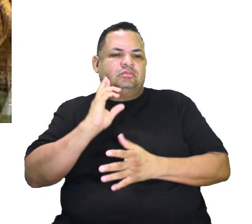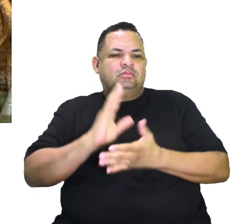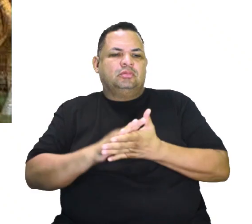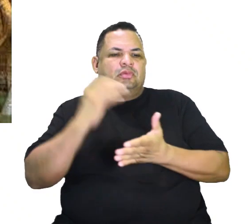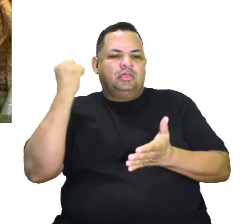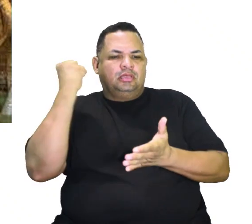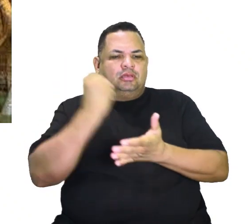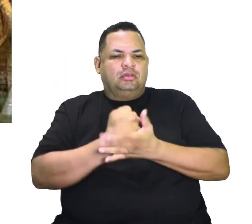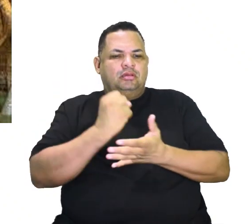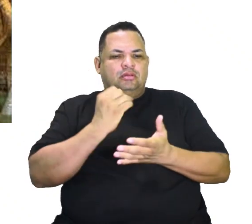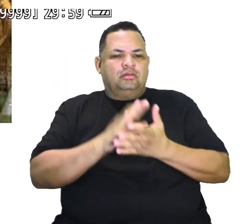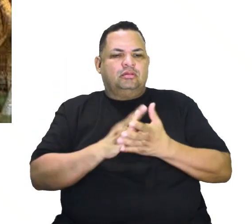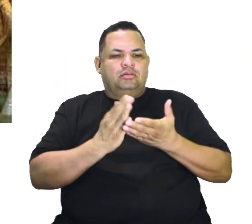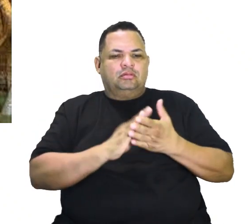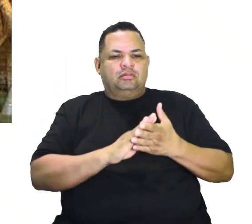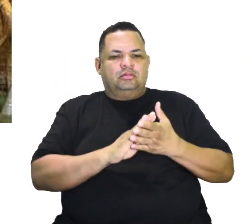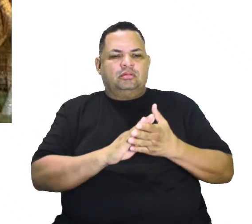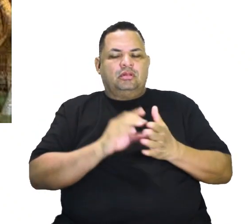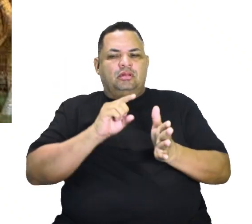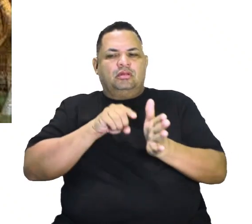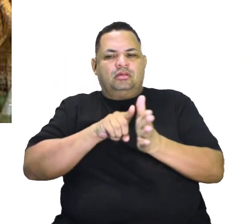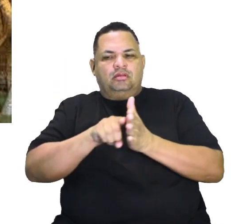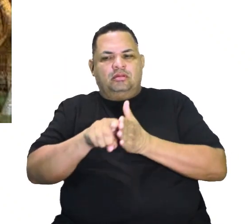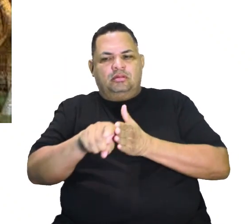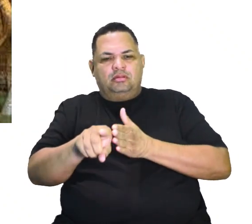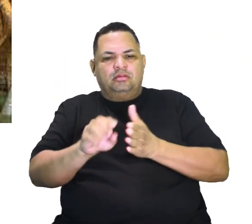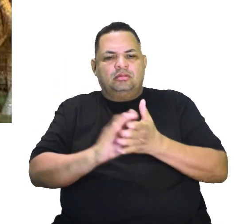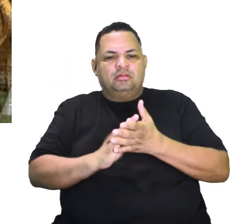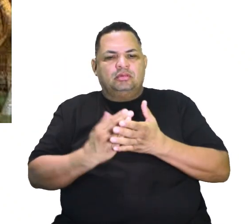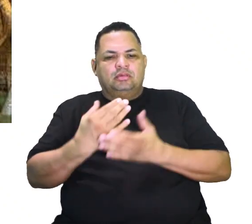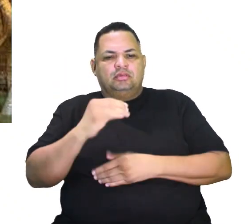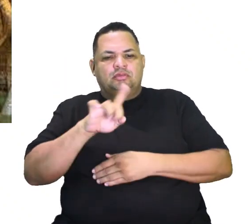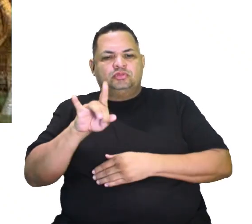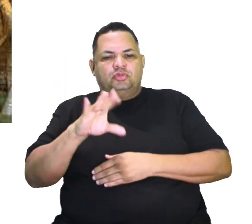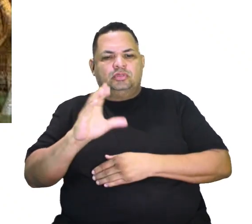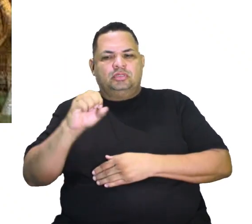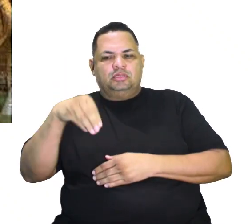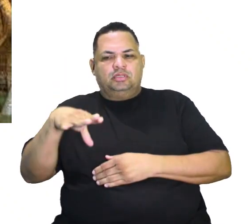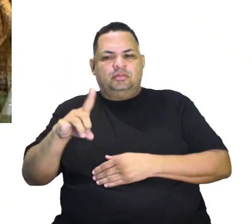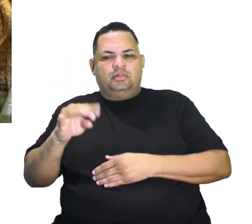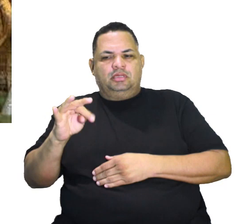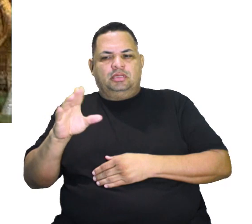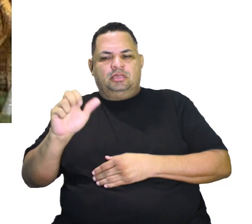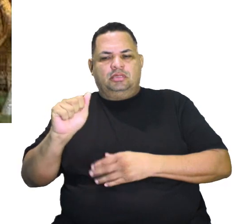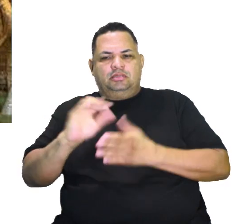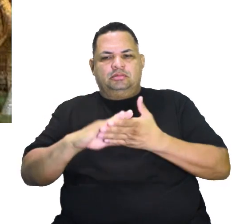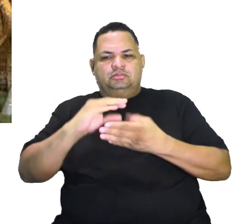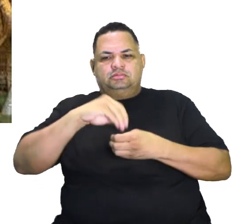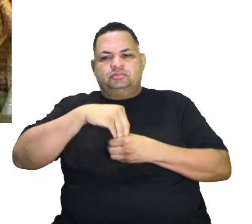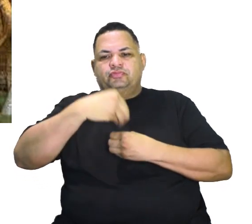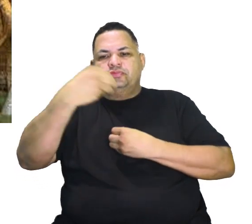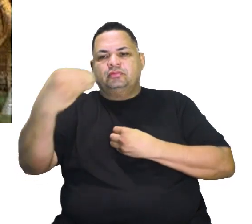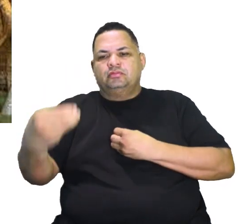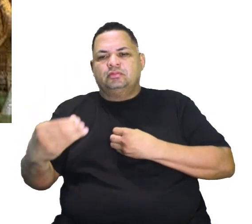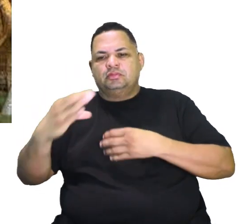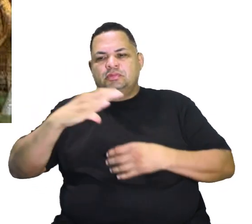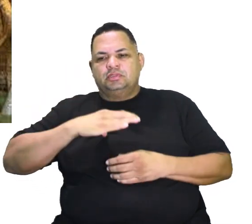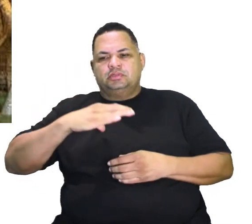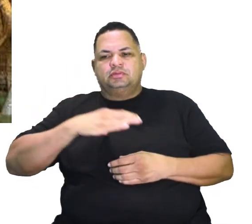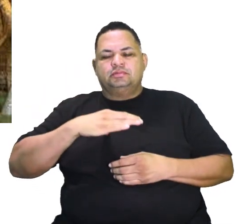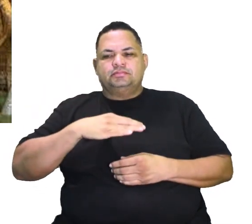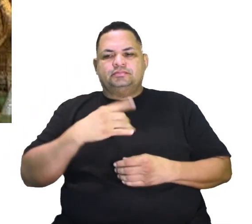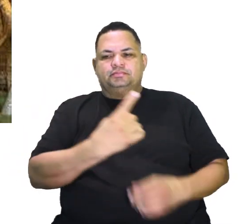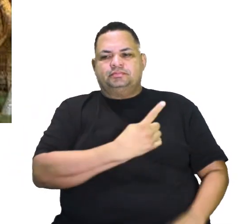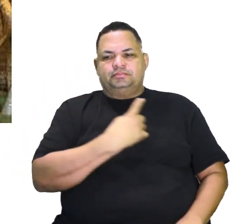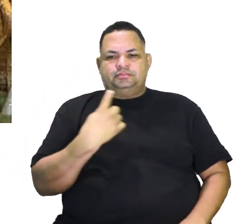na comunidade, em Cacoal, e na Zona Mata. É fora do espaço urbano. E aqui